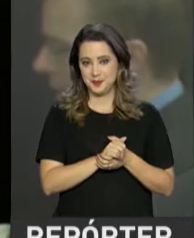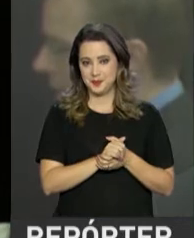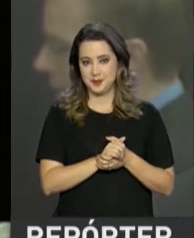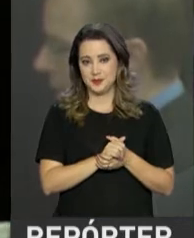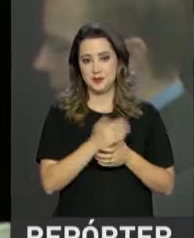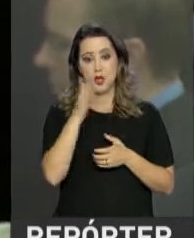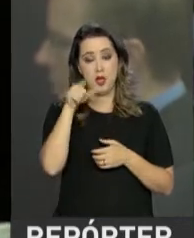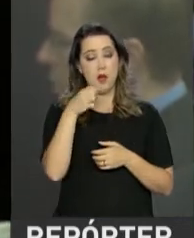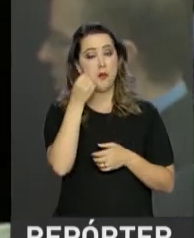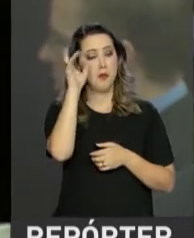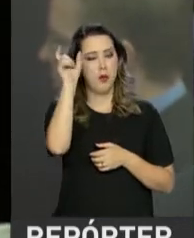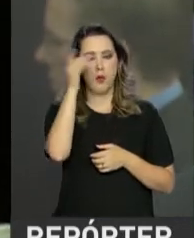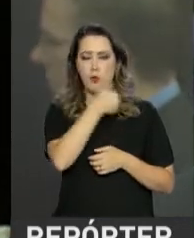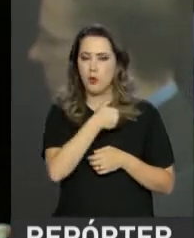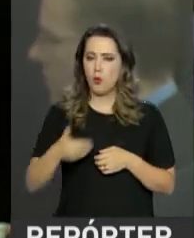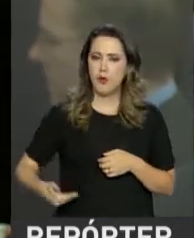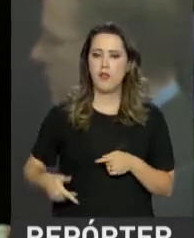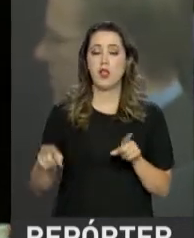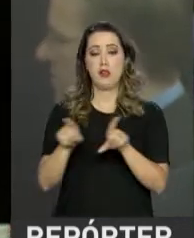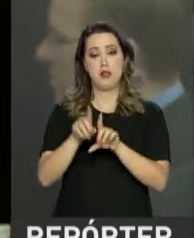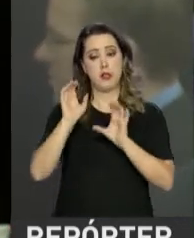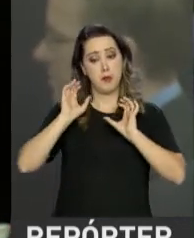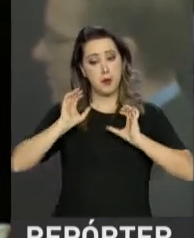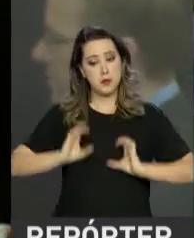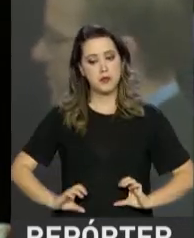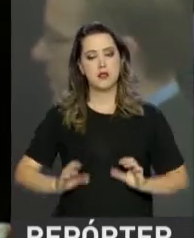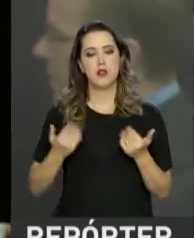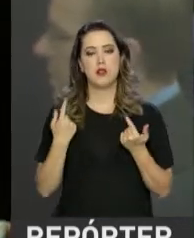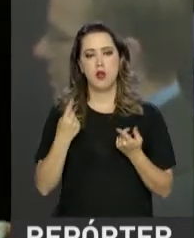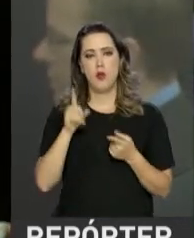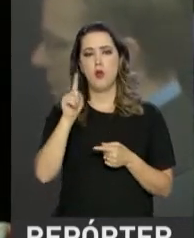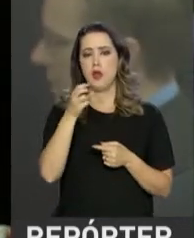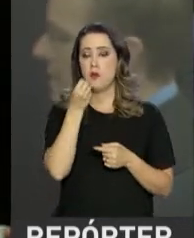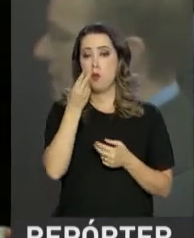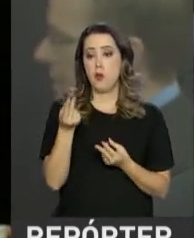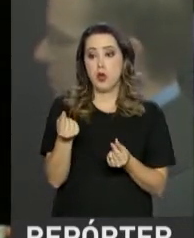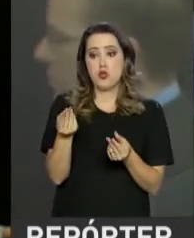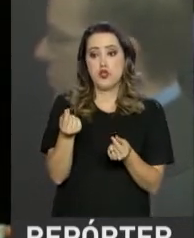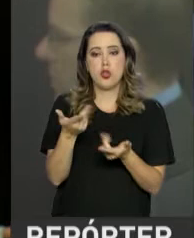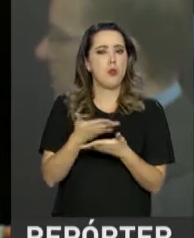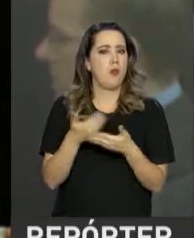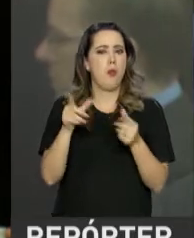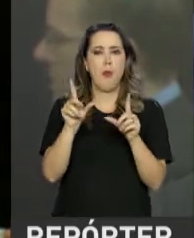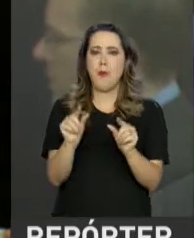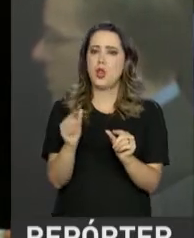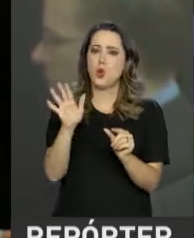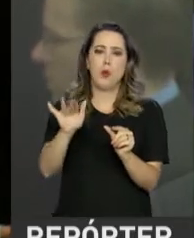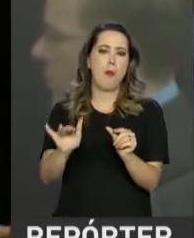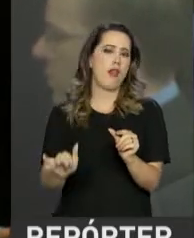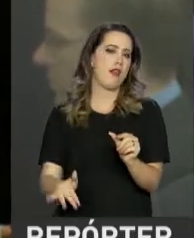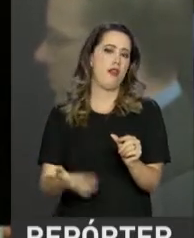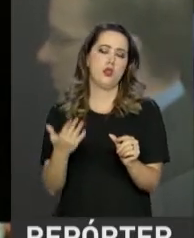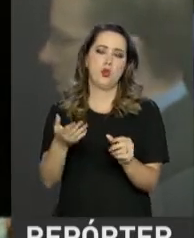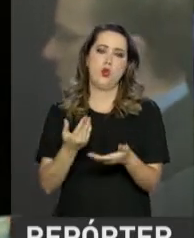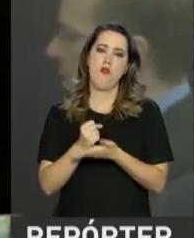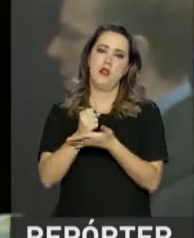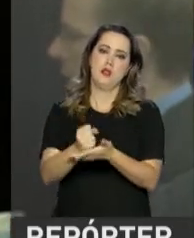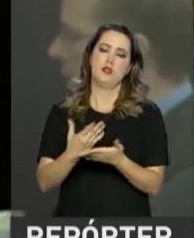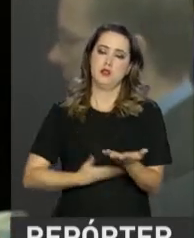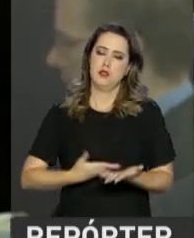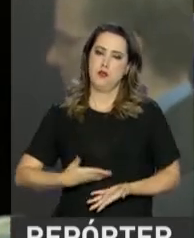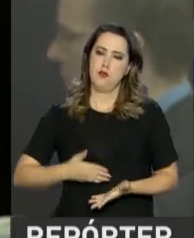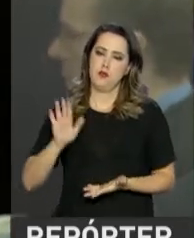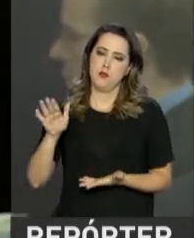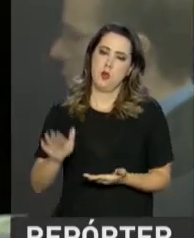e para o cidadão principalmente é bom porque gera um gasto mais eficiente serviço custa mais barato e ele é mais